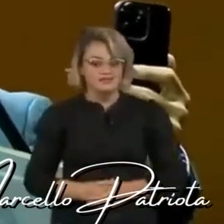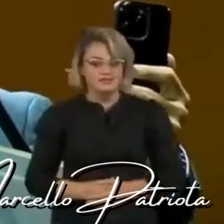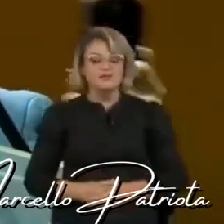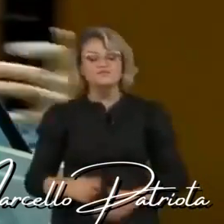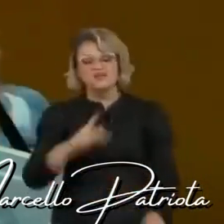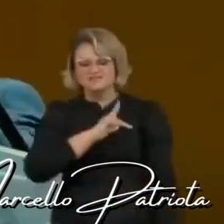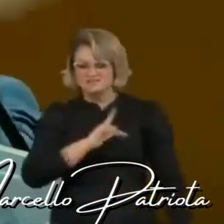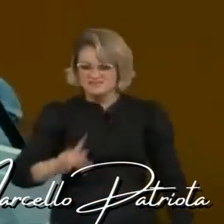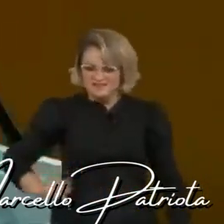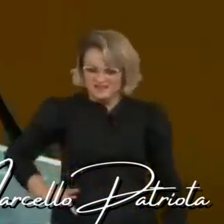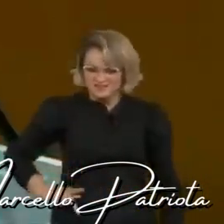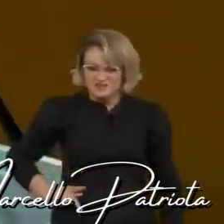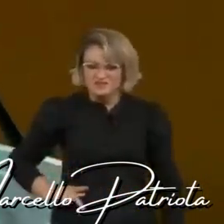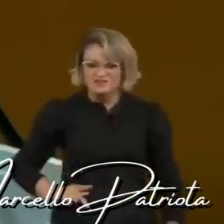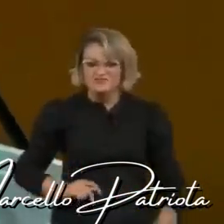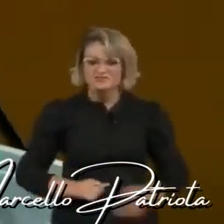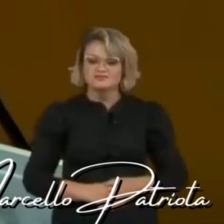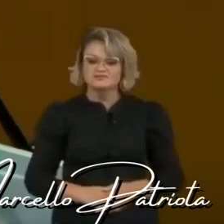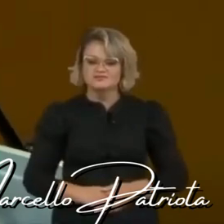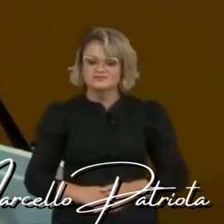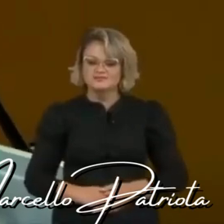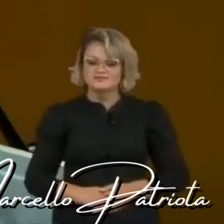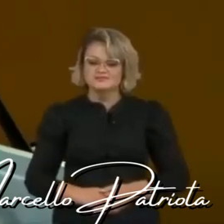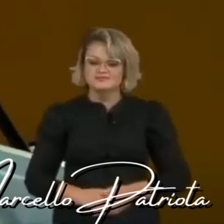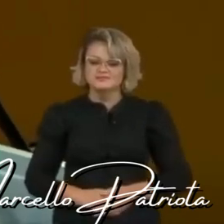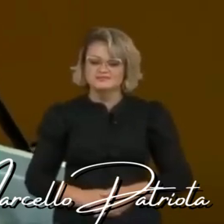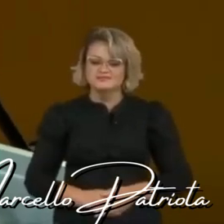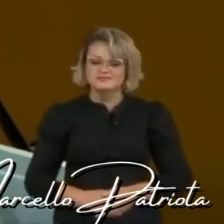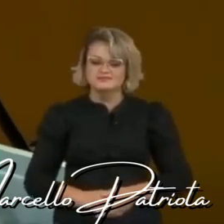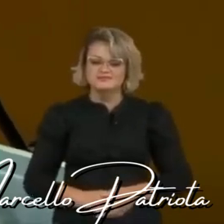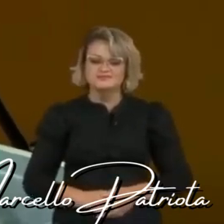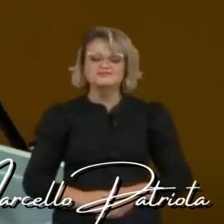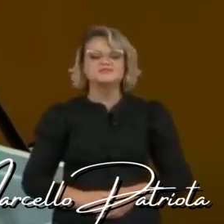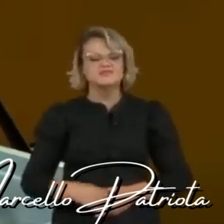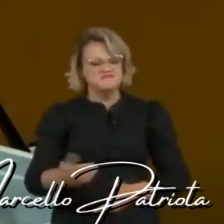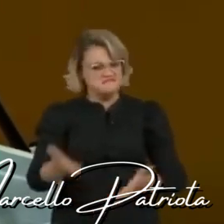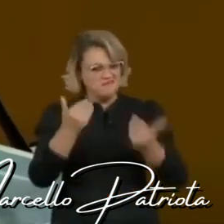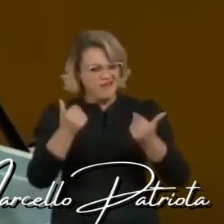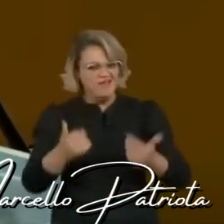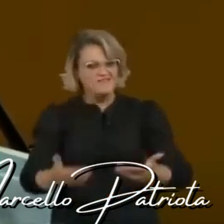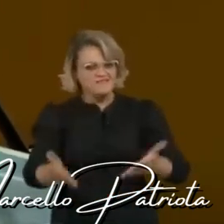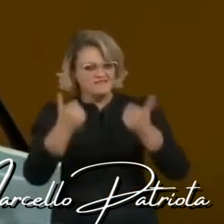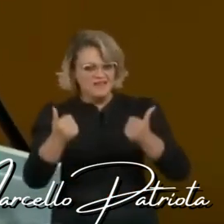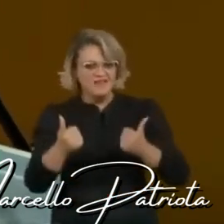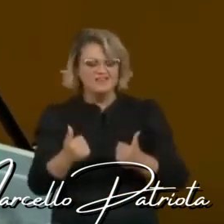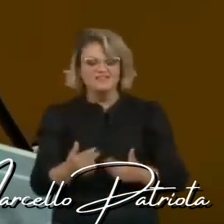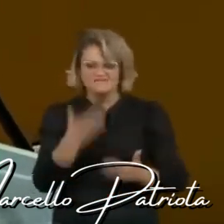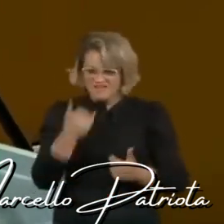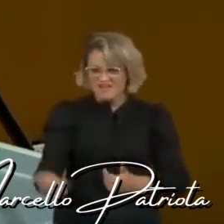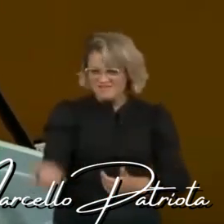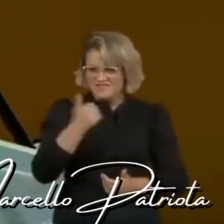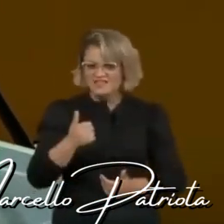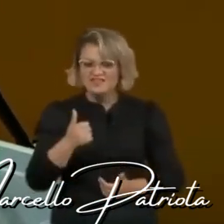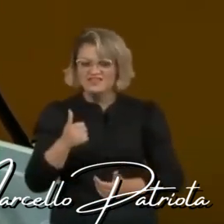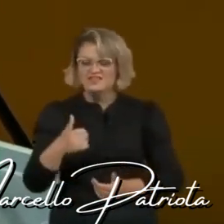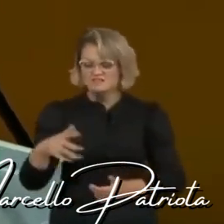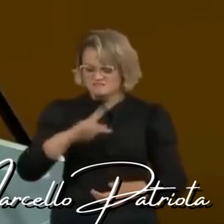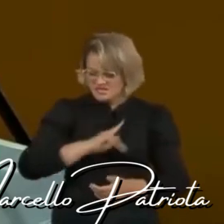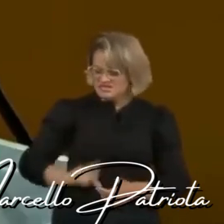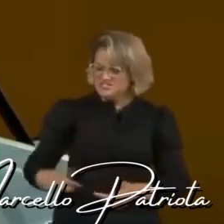duas, três, presidente! Vem, vem, vem falar, vem.